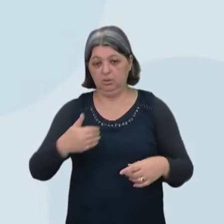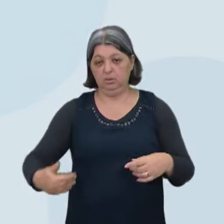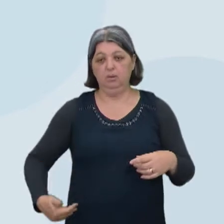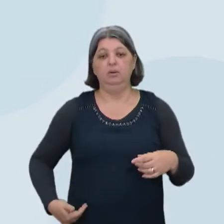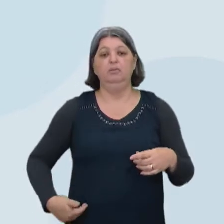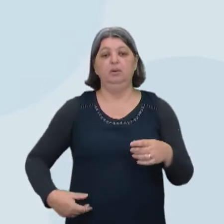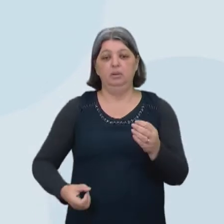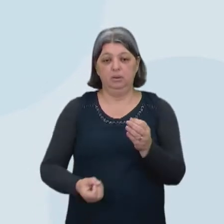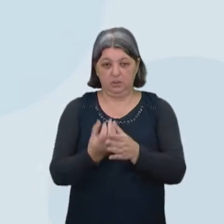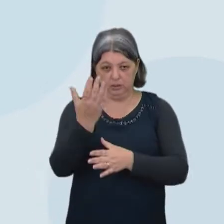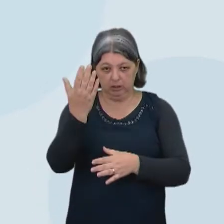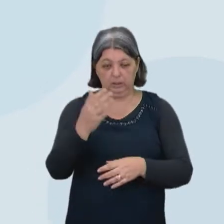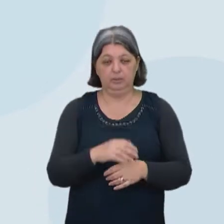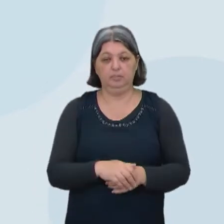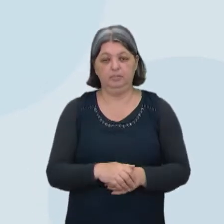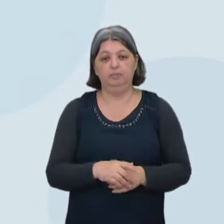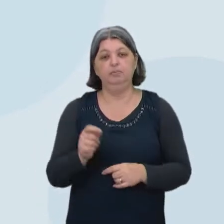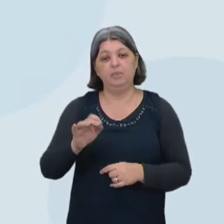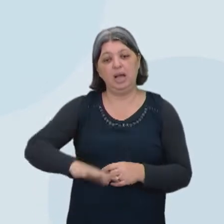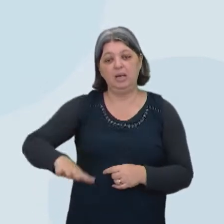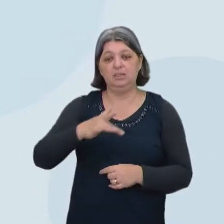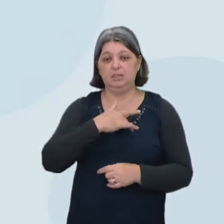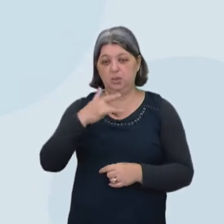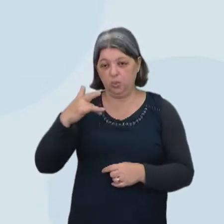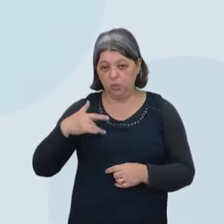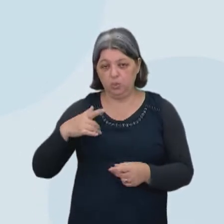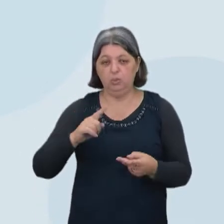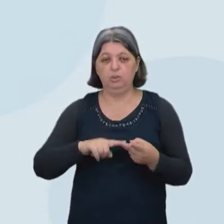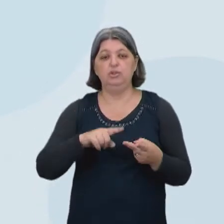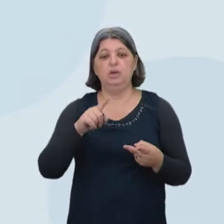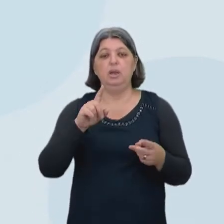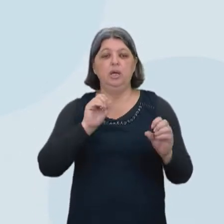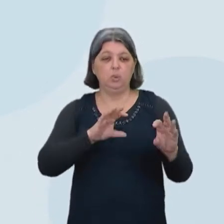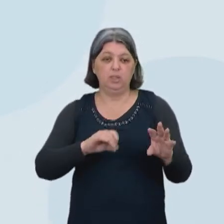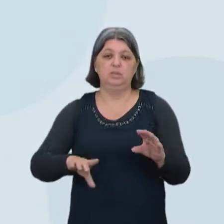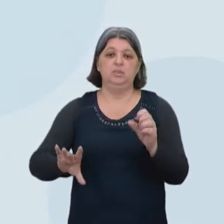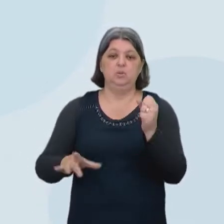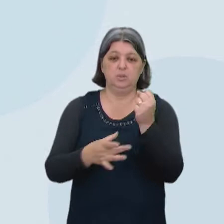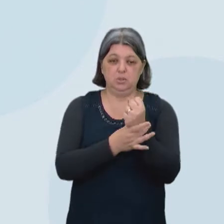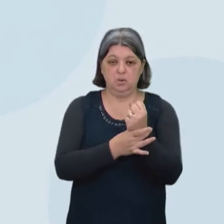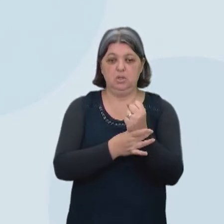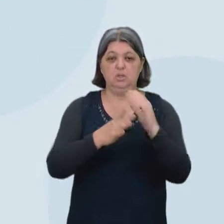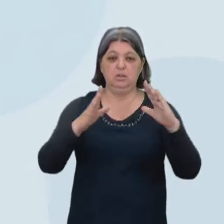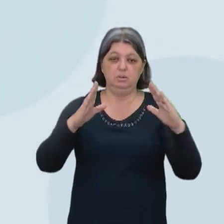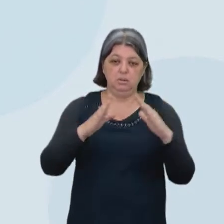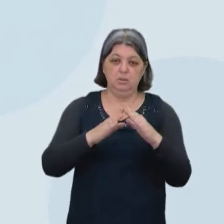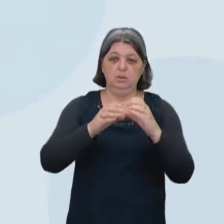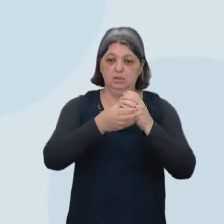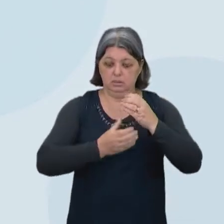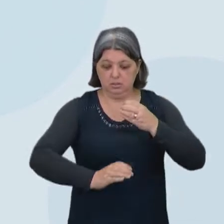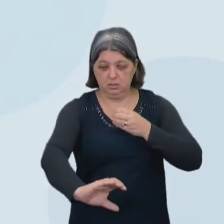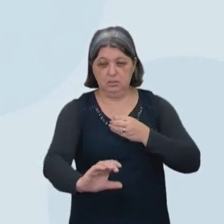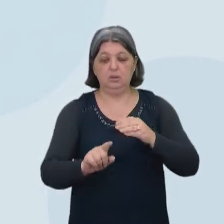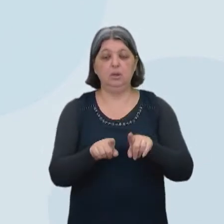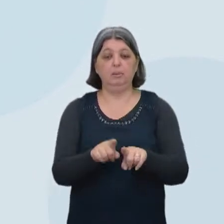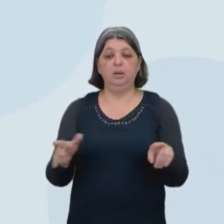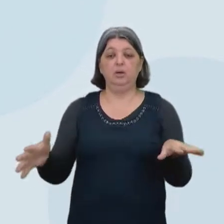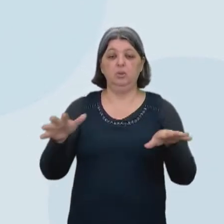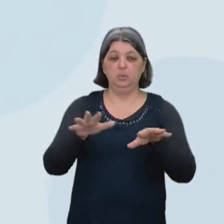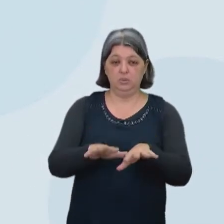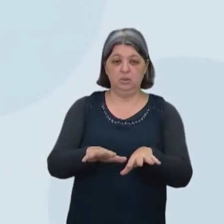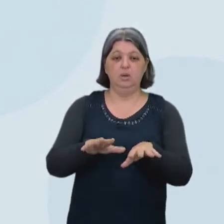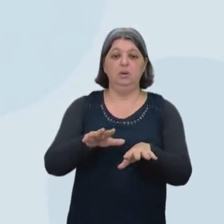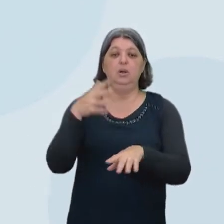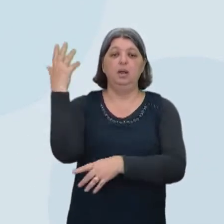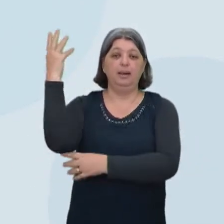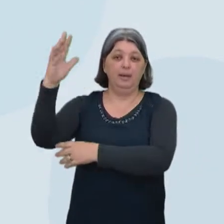da população, seja na área de saúde, na área de educação, segurança, habitação, saneamento, inclusão social,